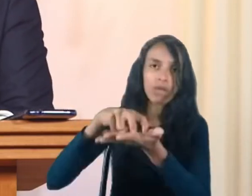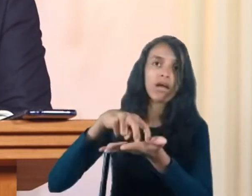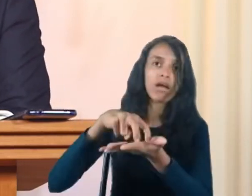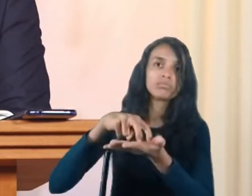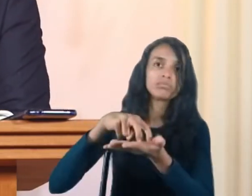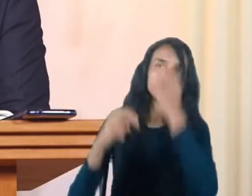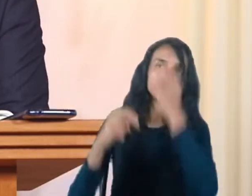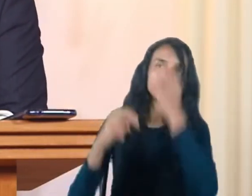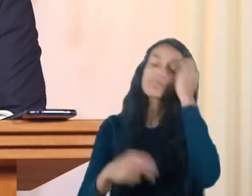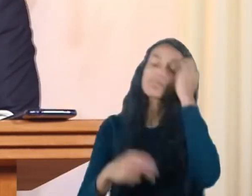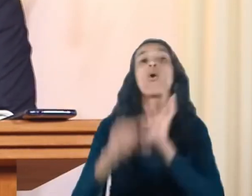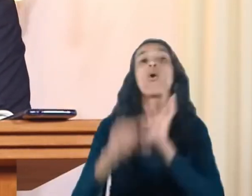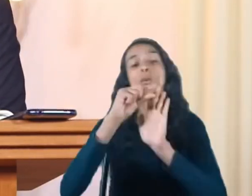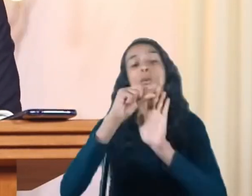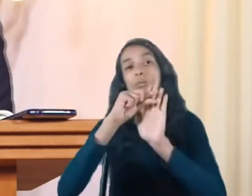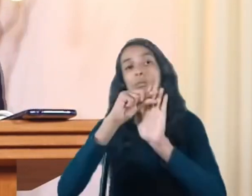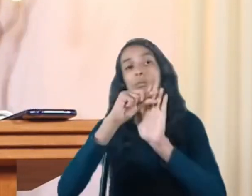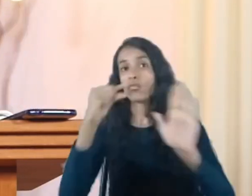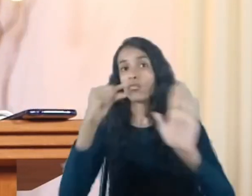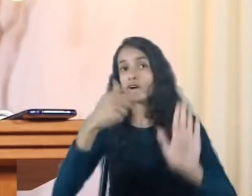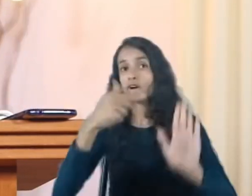diz assim,